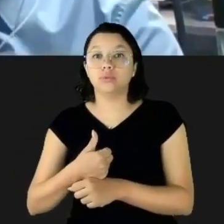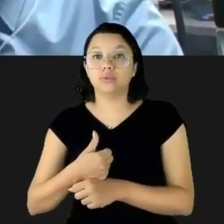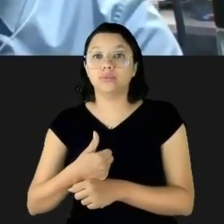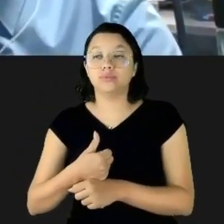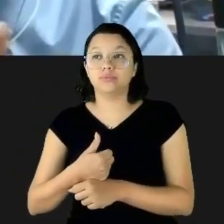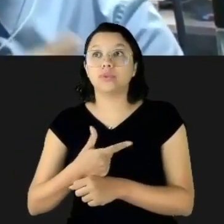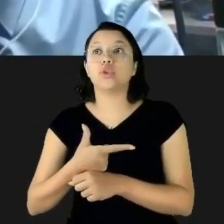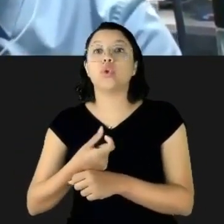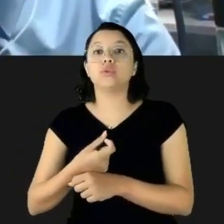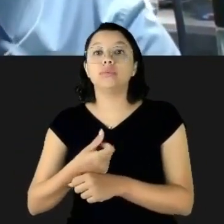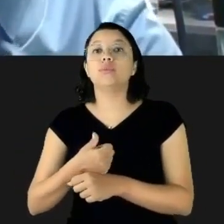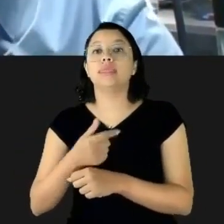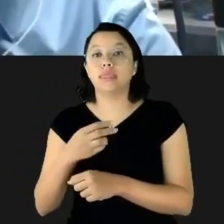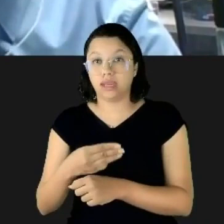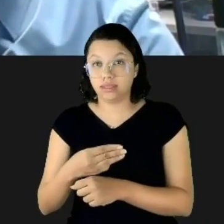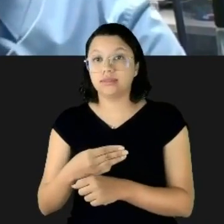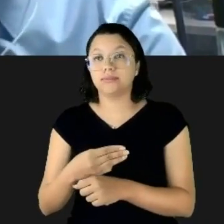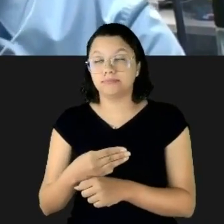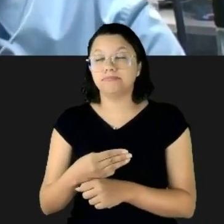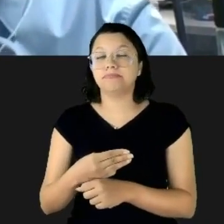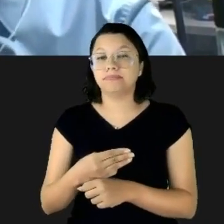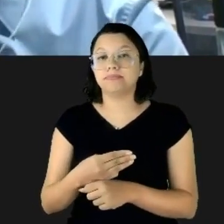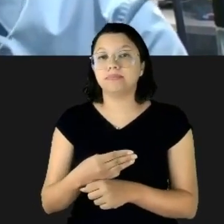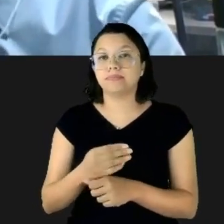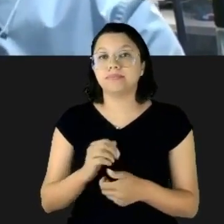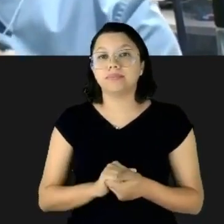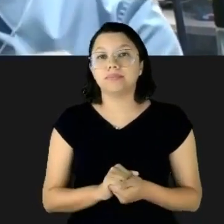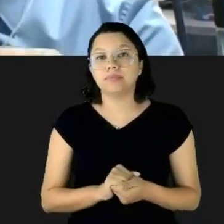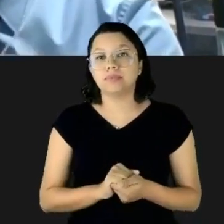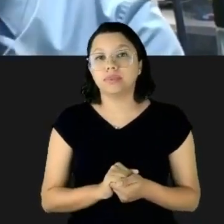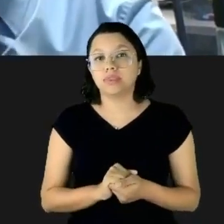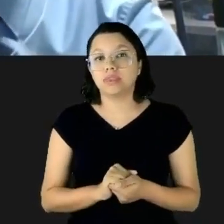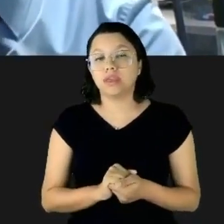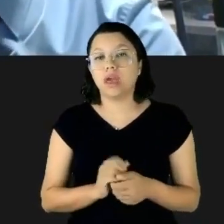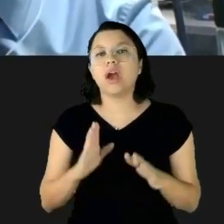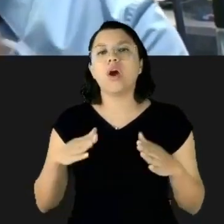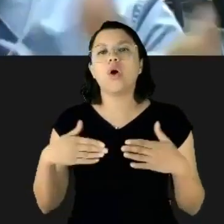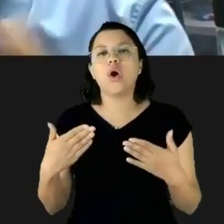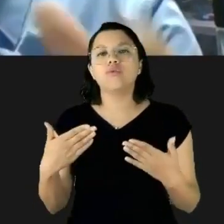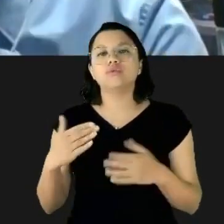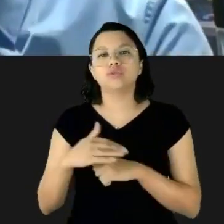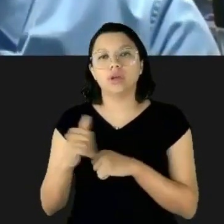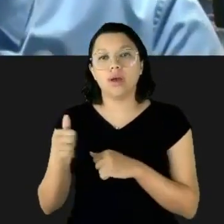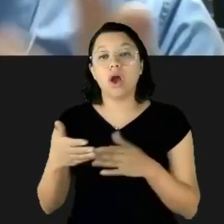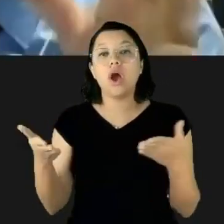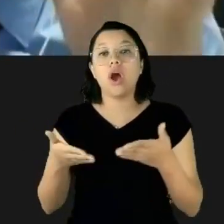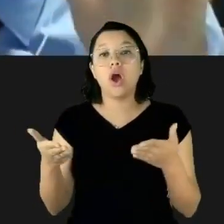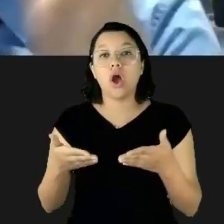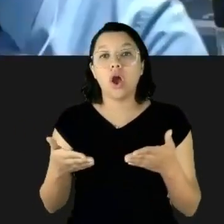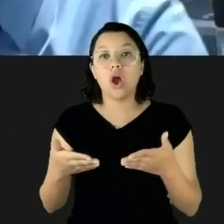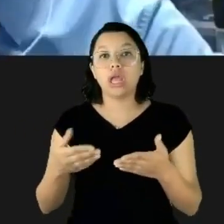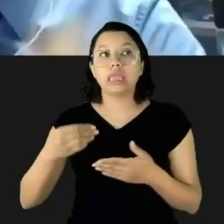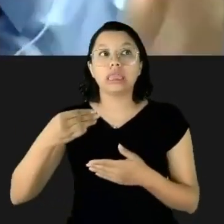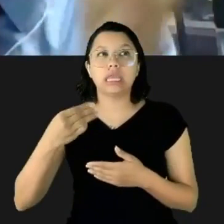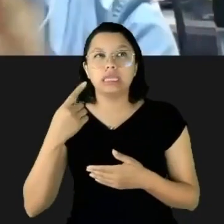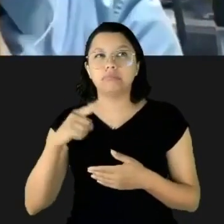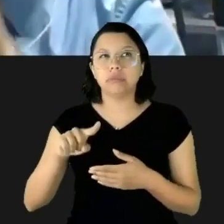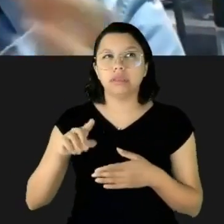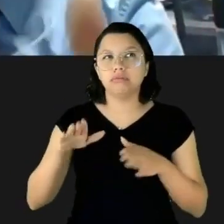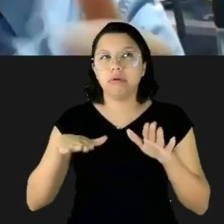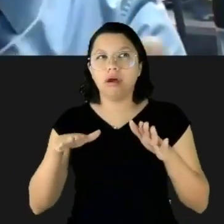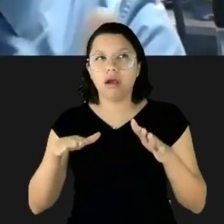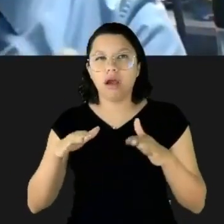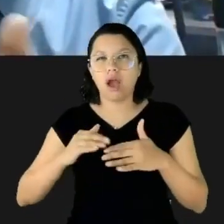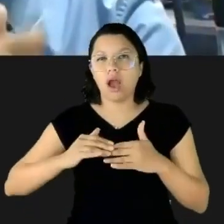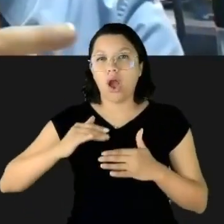minha vara dois anos atrás lá para ser convocado para o tribunal. E hoje eu tenho três mil e alguma coisa aumentou